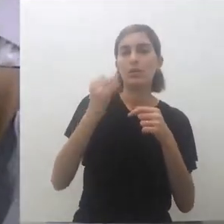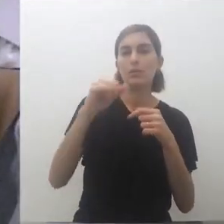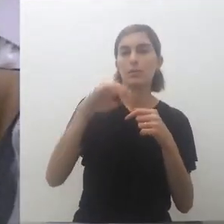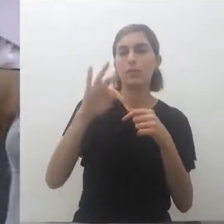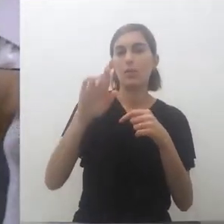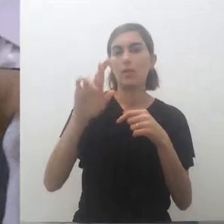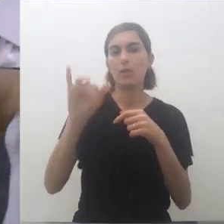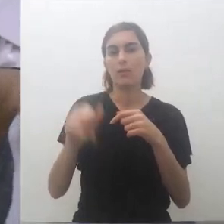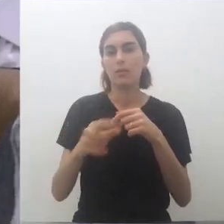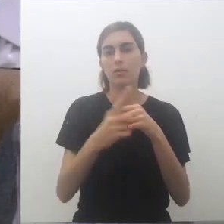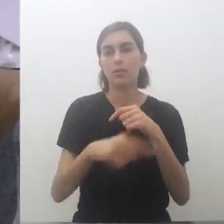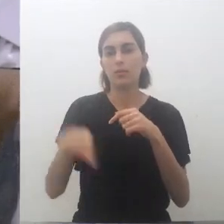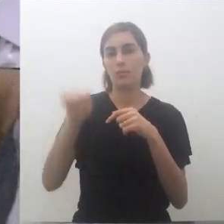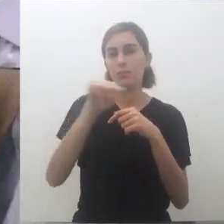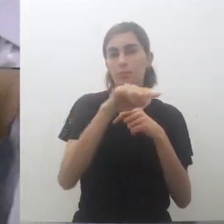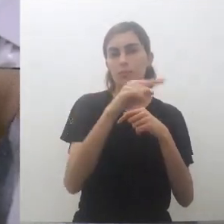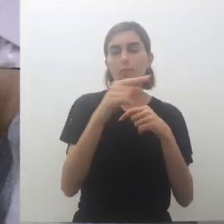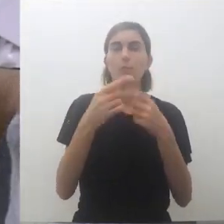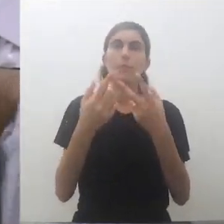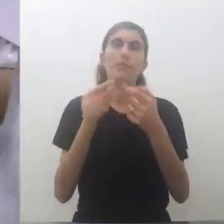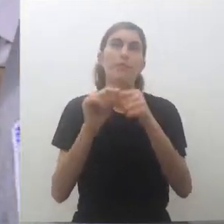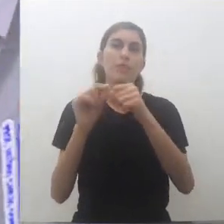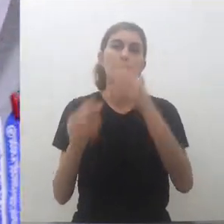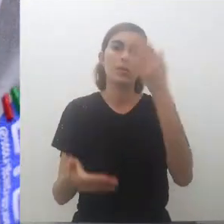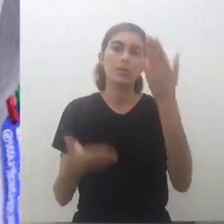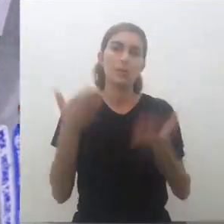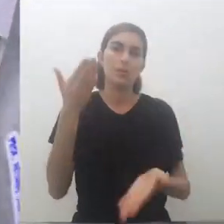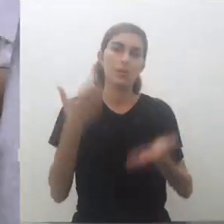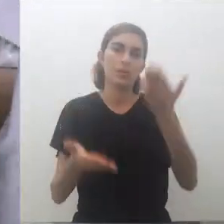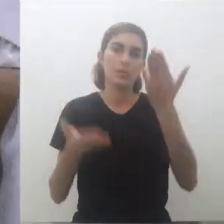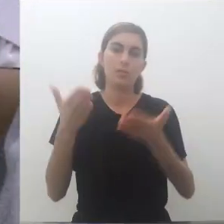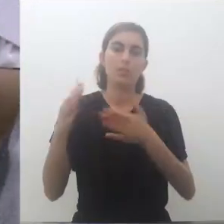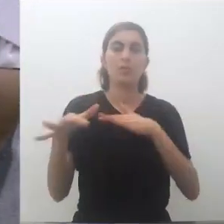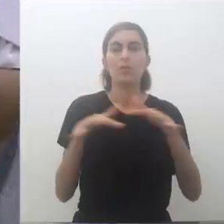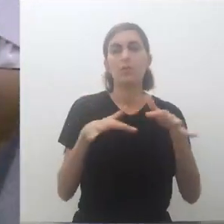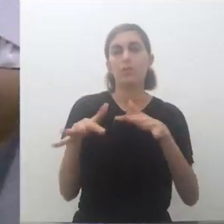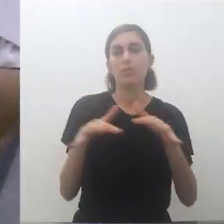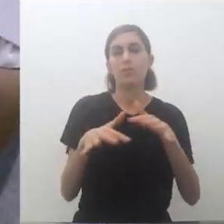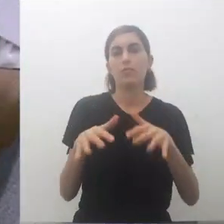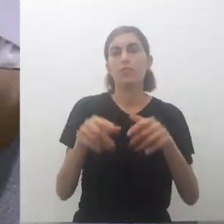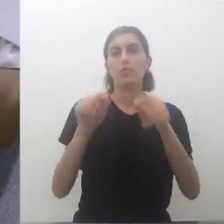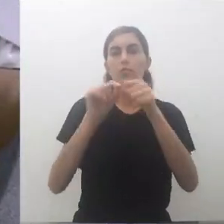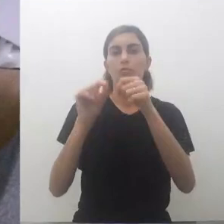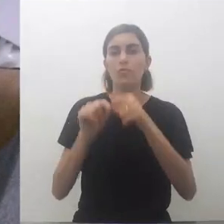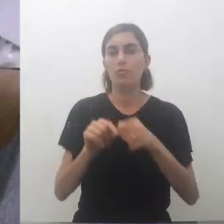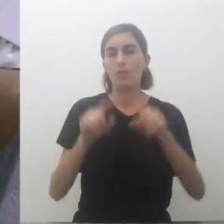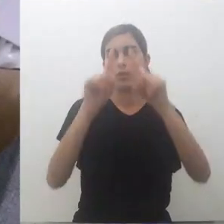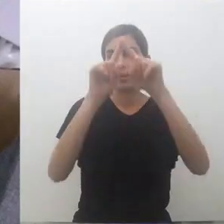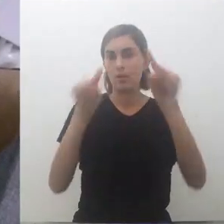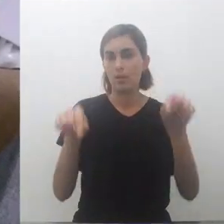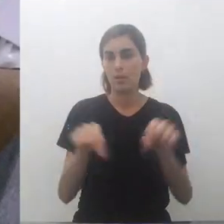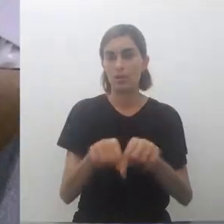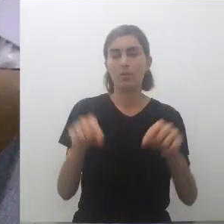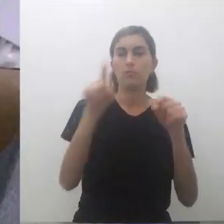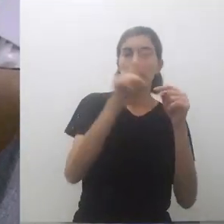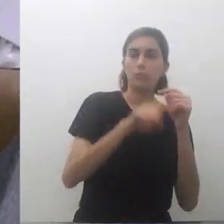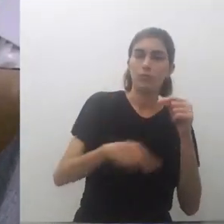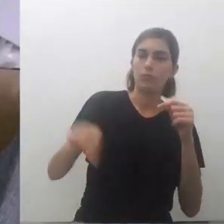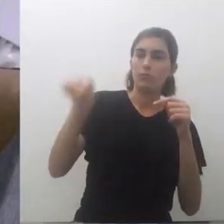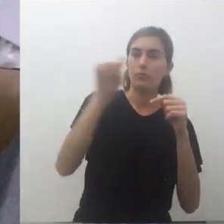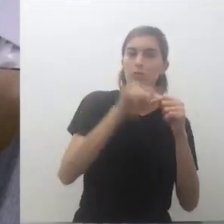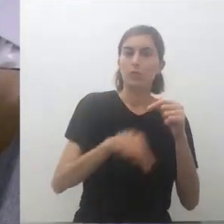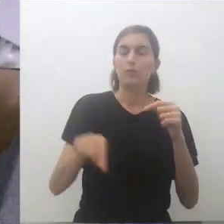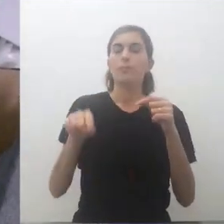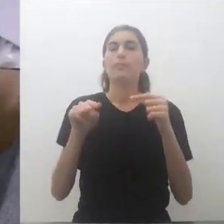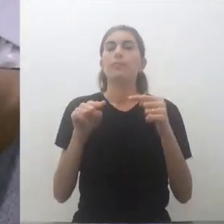gerando um equilíbrio dinâmico, de forma triangular, circular,